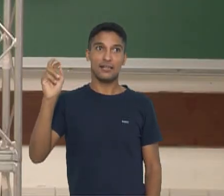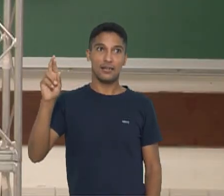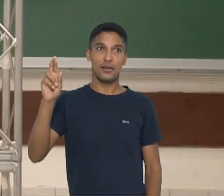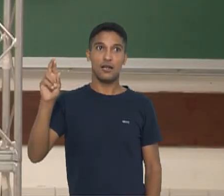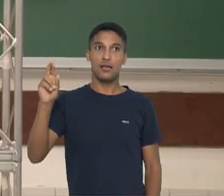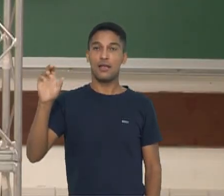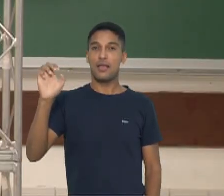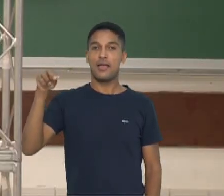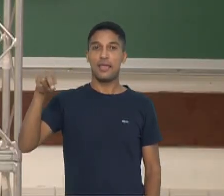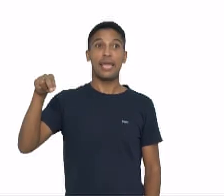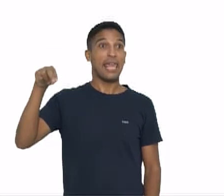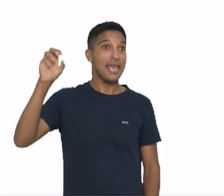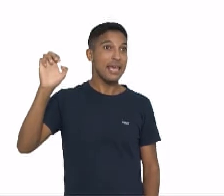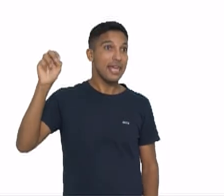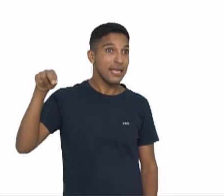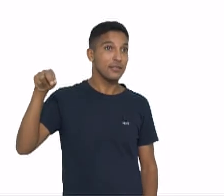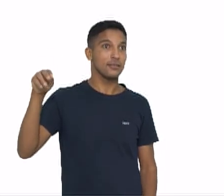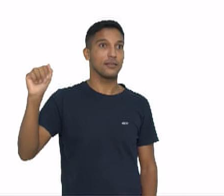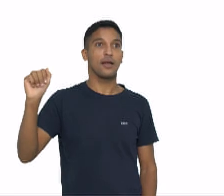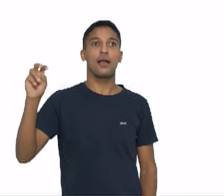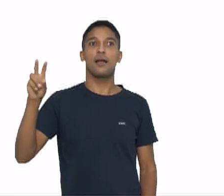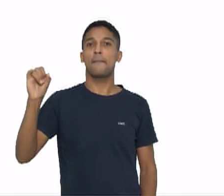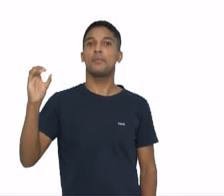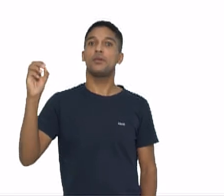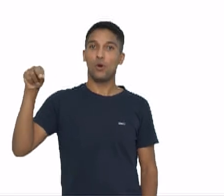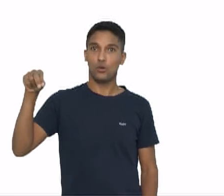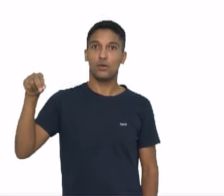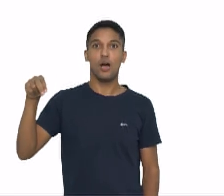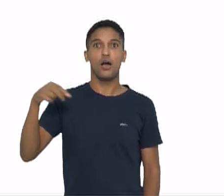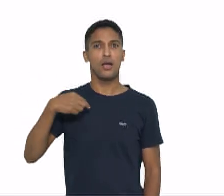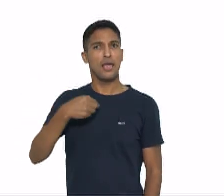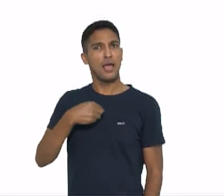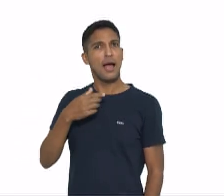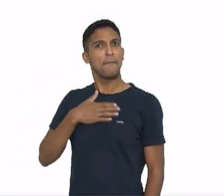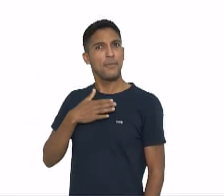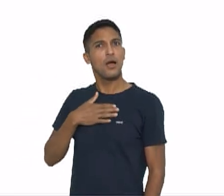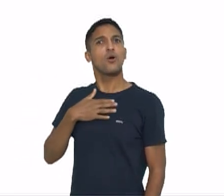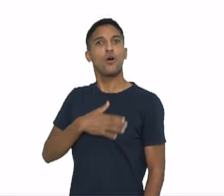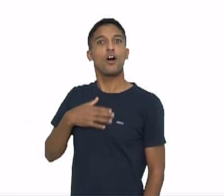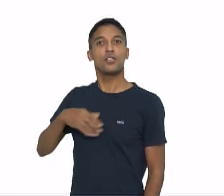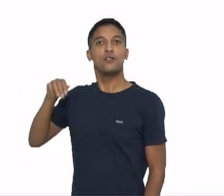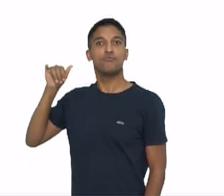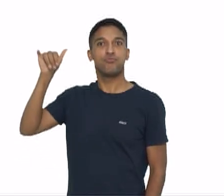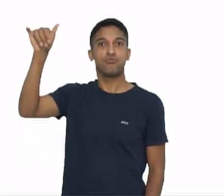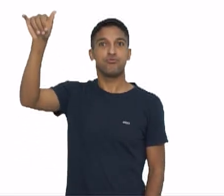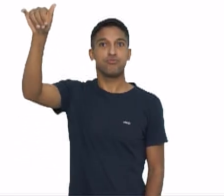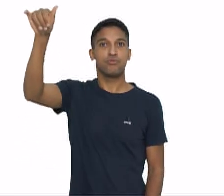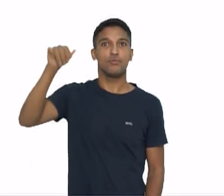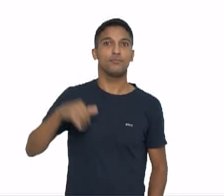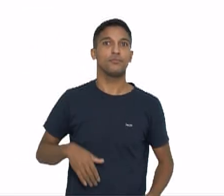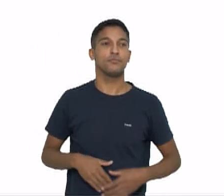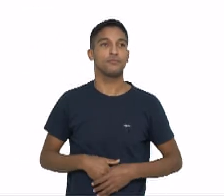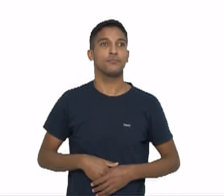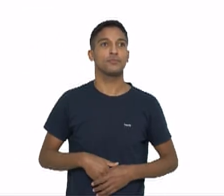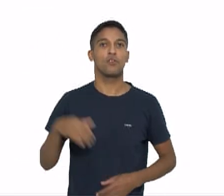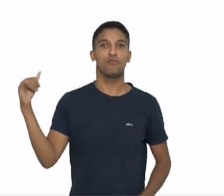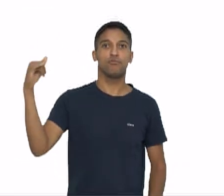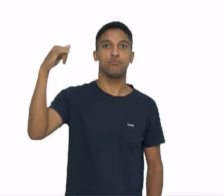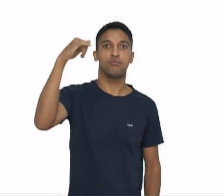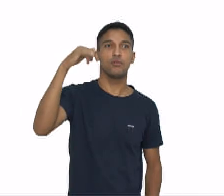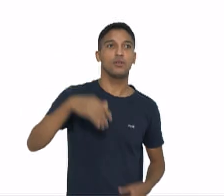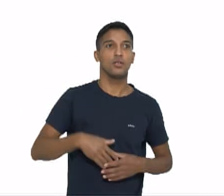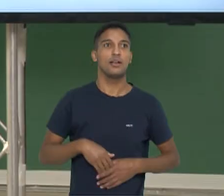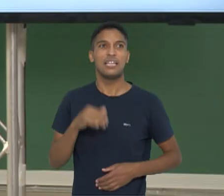también. Mas, se alguém fala alguma coisa negativa, por exemplo, no me gustan las películas de